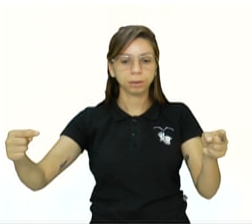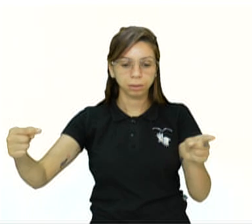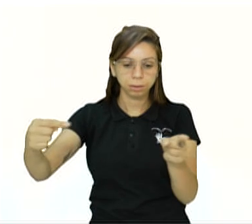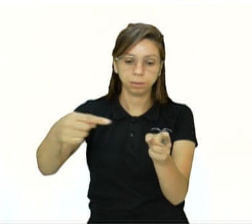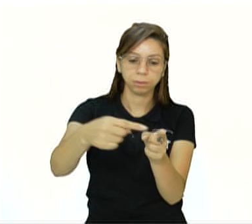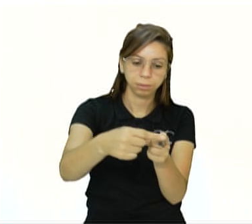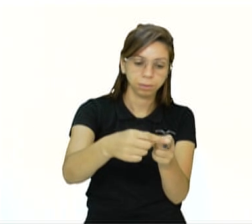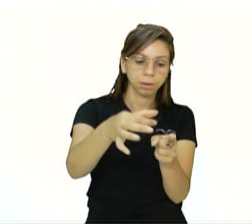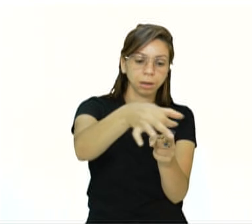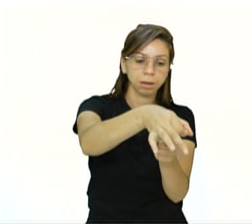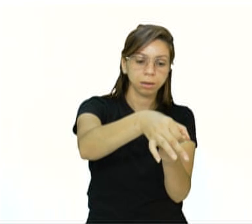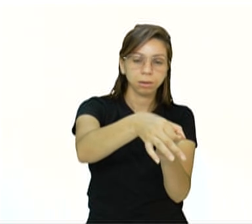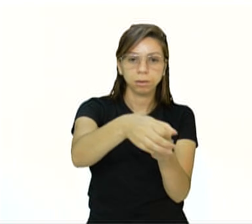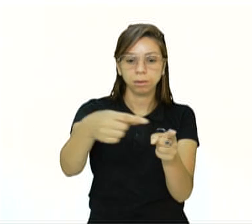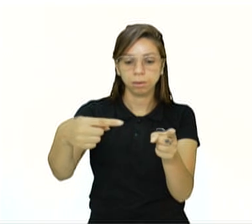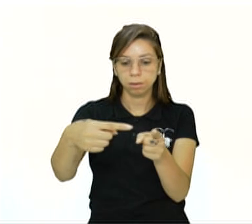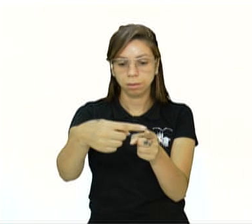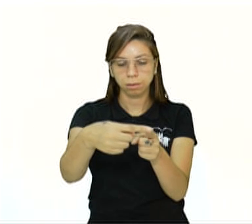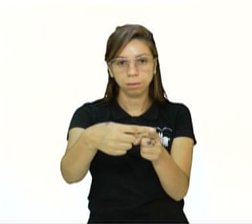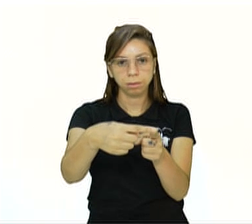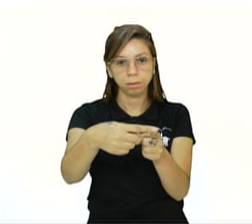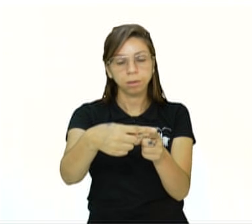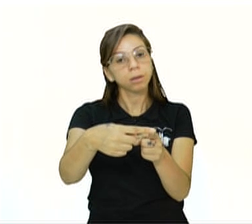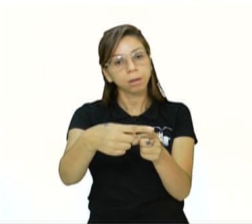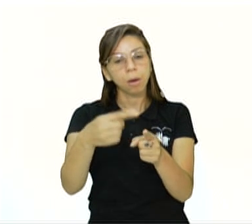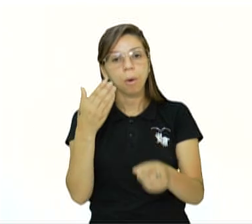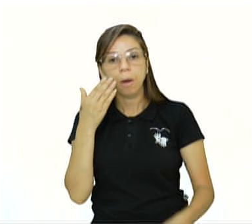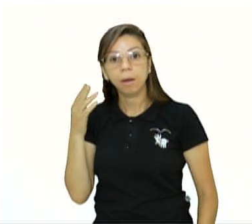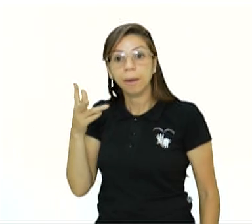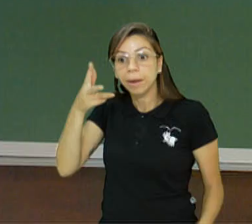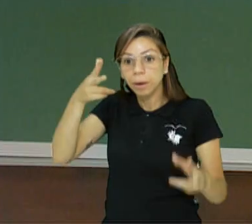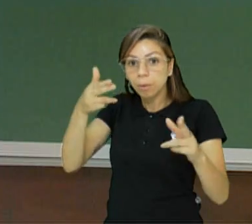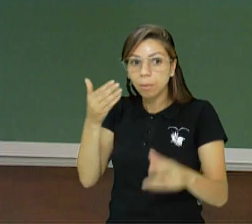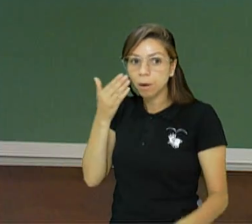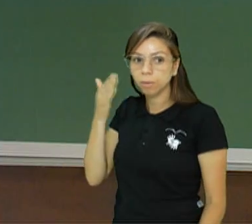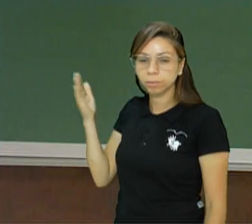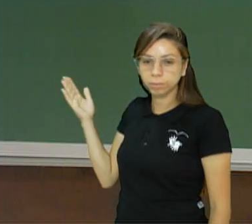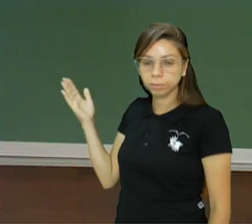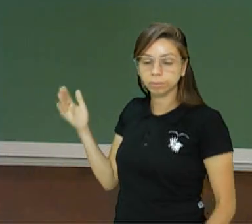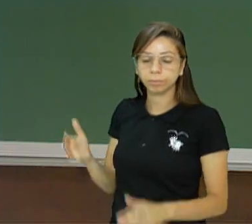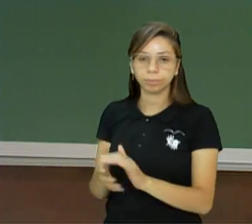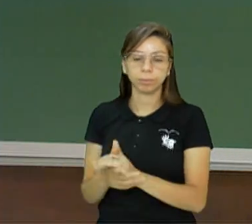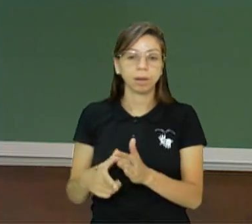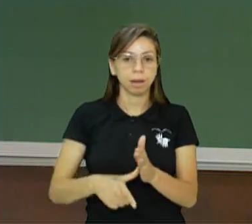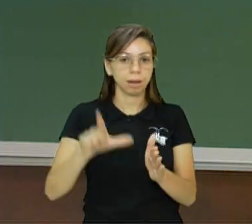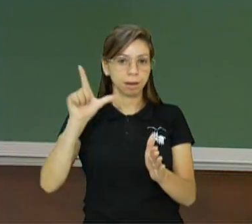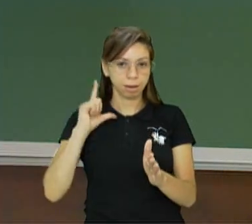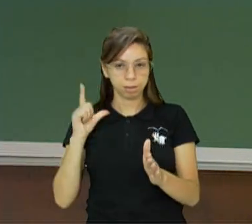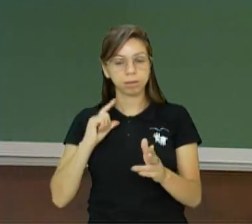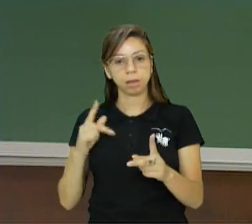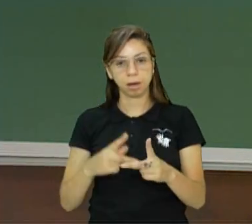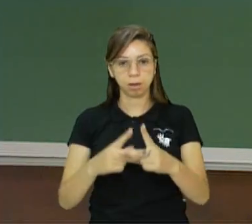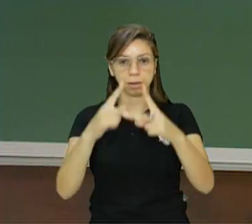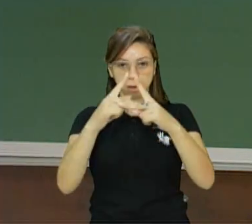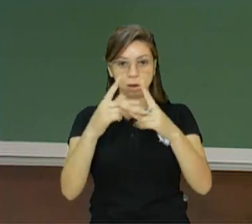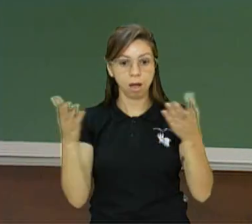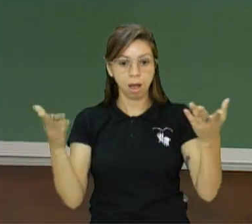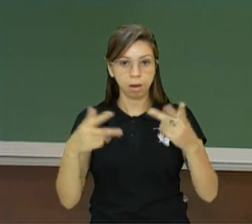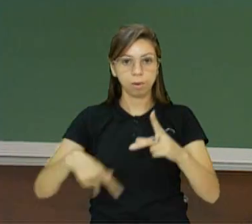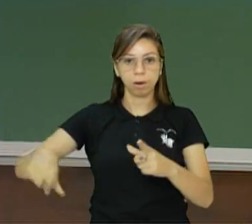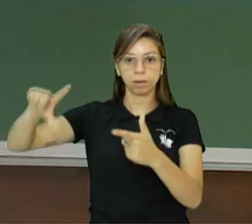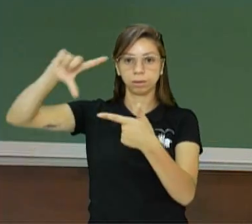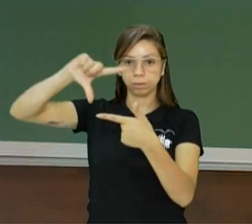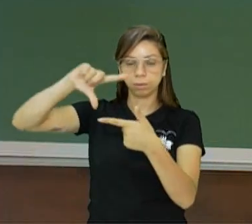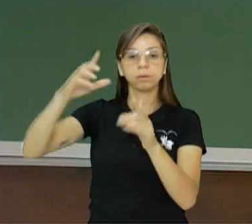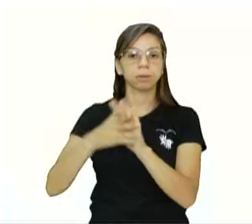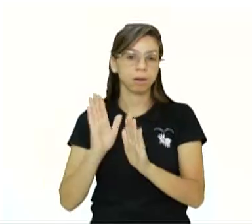um quadrado, igual na nossa foto aqui, hein? A anterior era um triângulo, agora um quadrado. Façam aí,